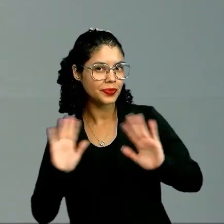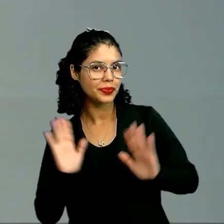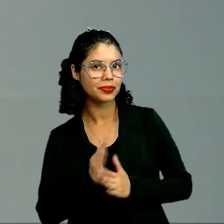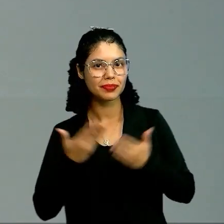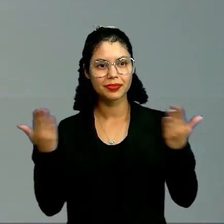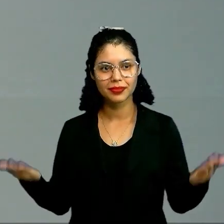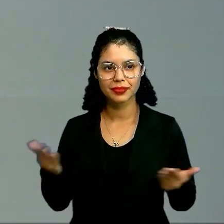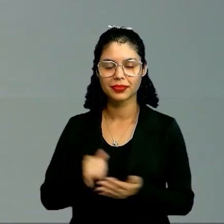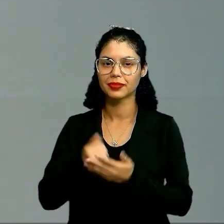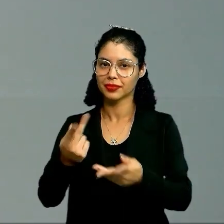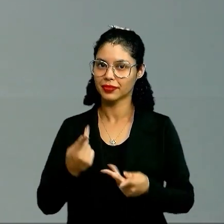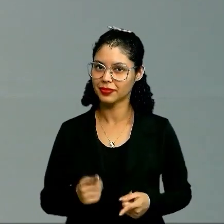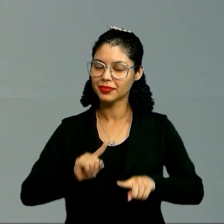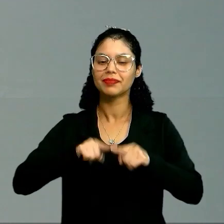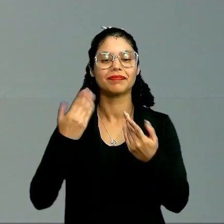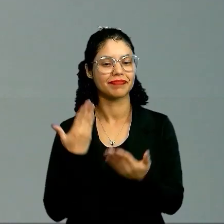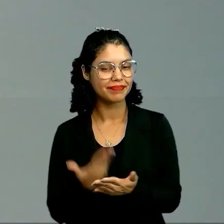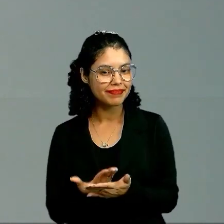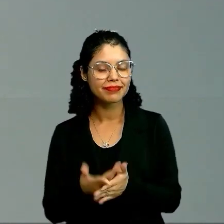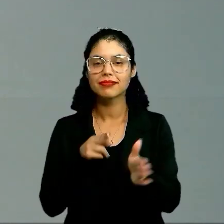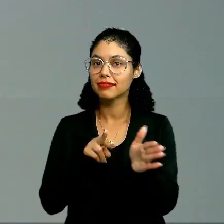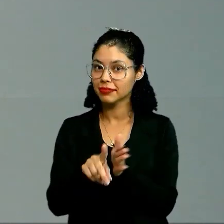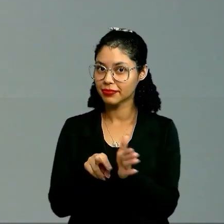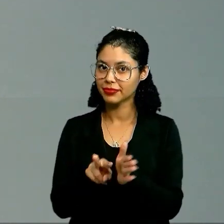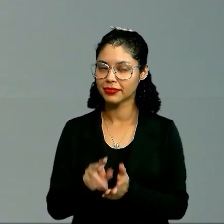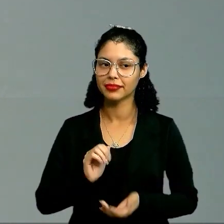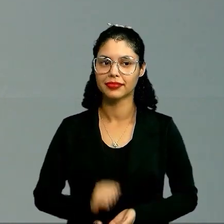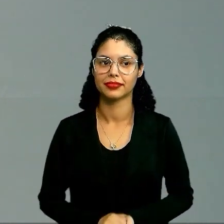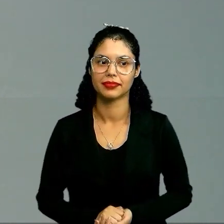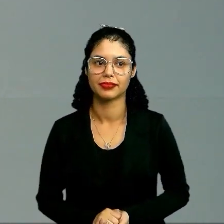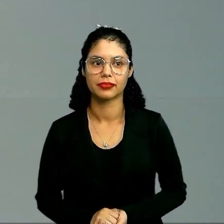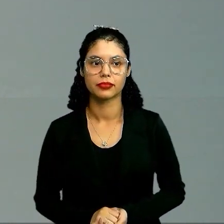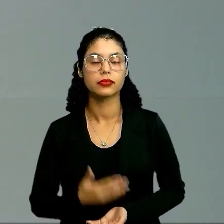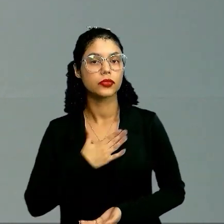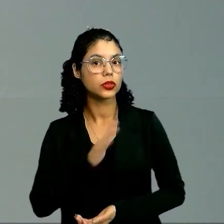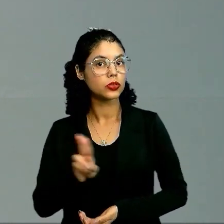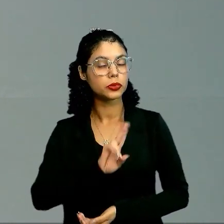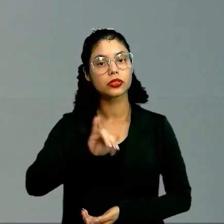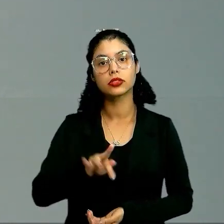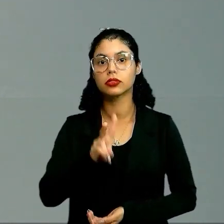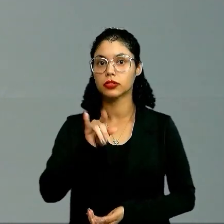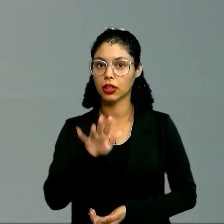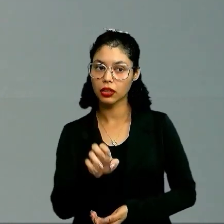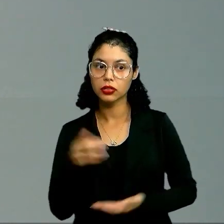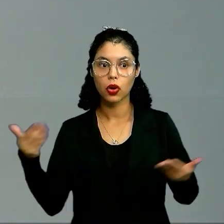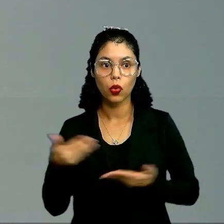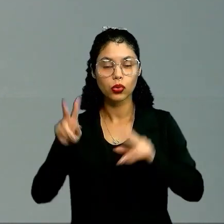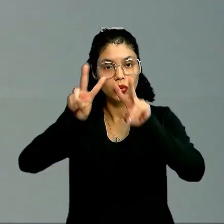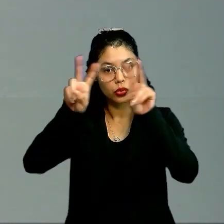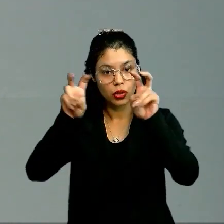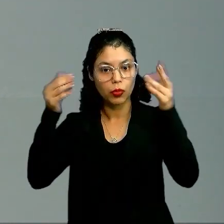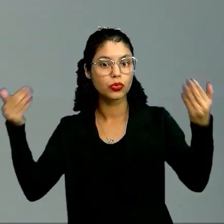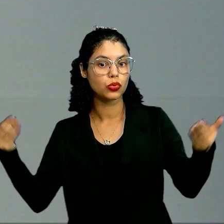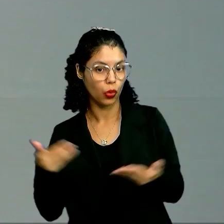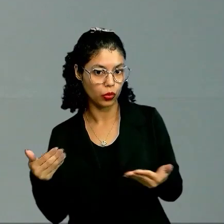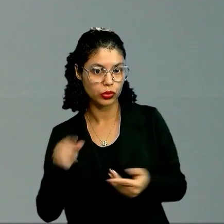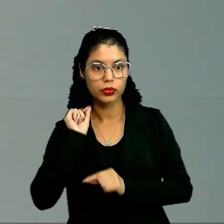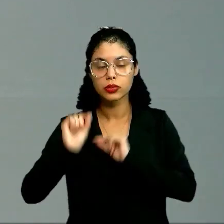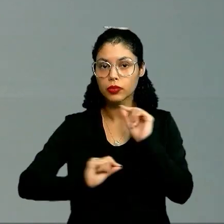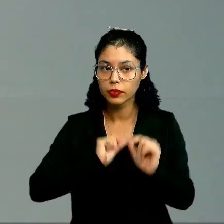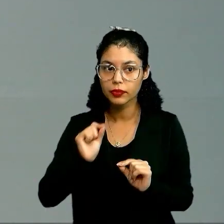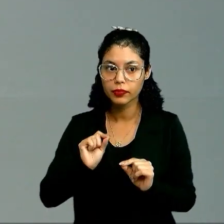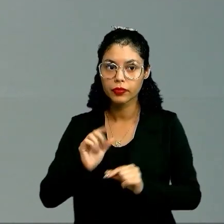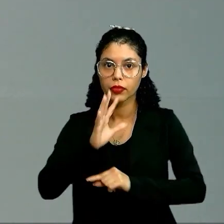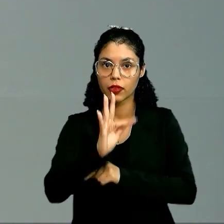Olá, pessoal! Sejam muito bem-vindos para mais uma aula de Biologia. Meu nome é Joverlaine e o tema da nossa aula de hoje vai ser